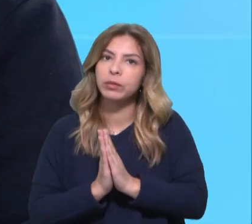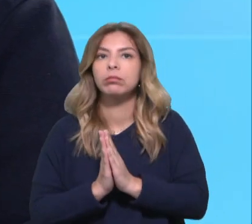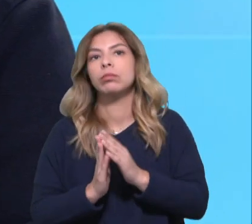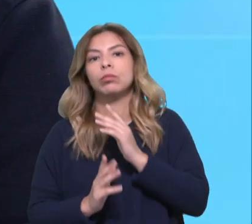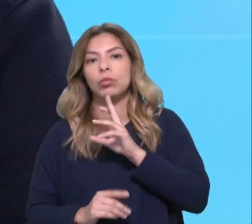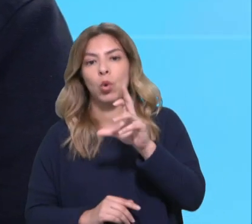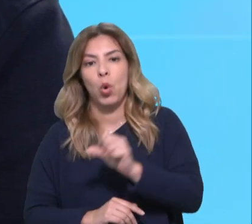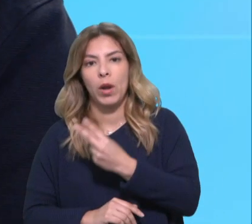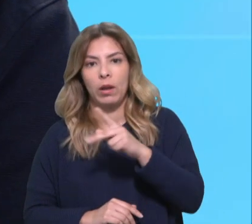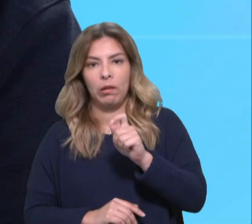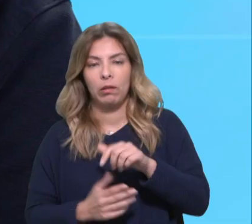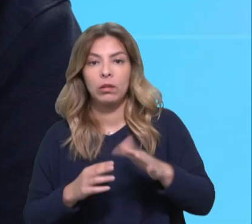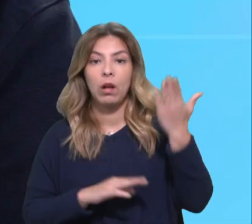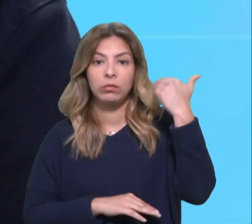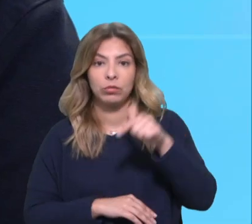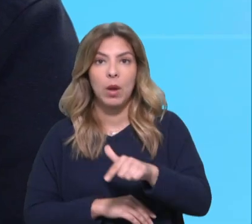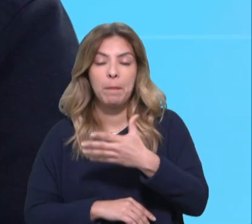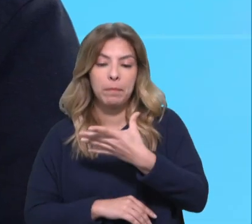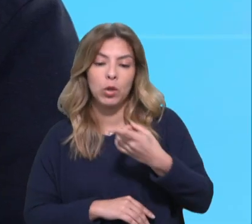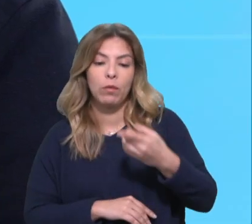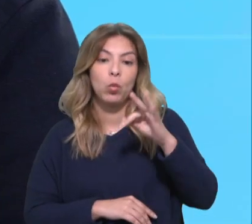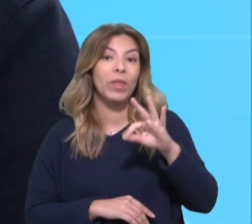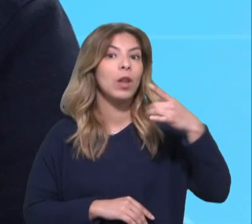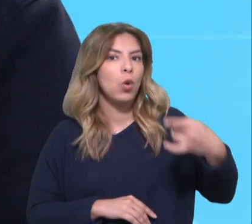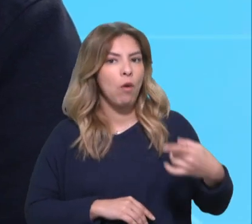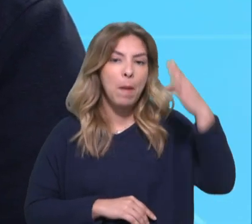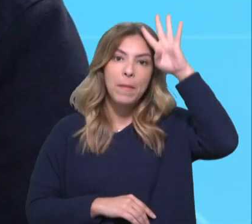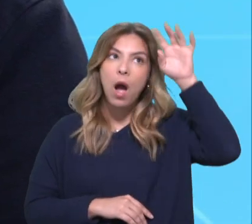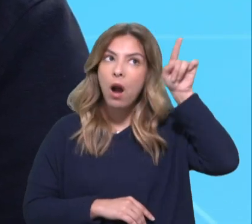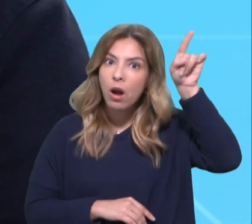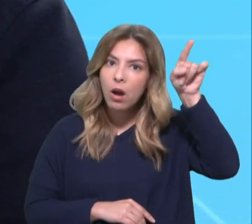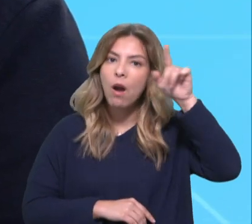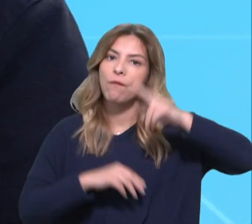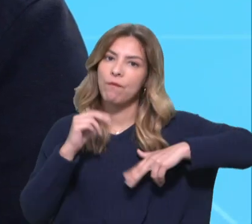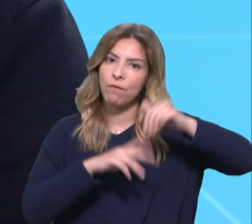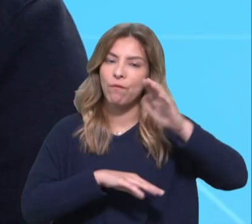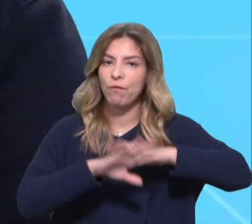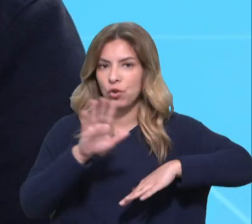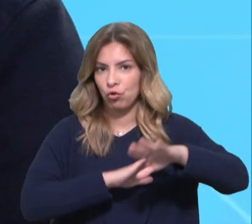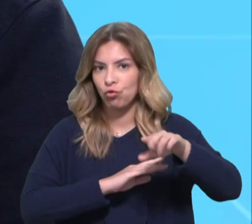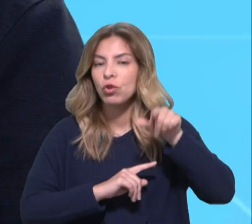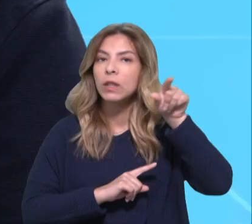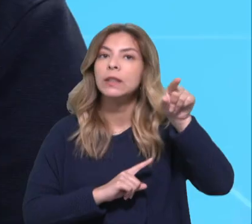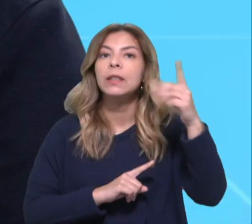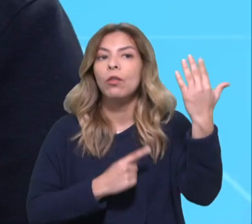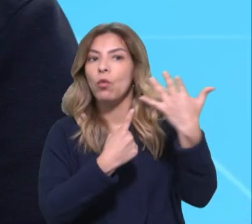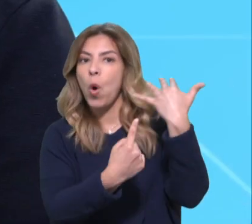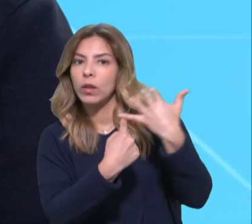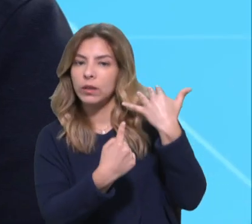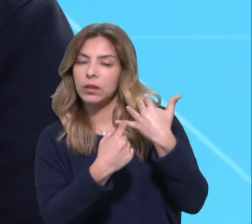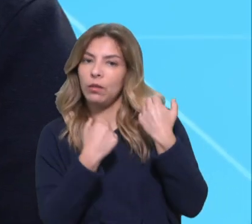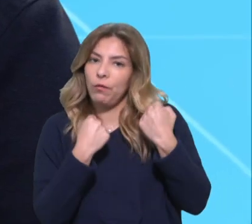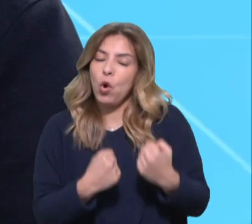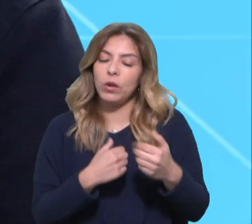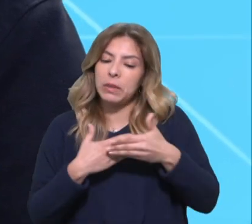que foram feitas em 1849, em Braga. Daí a influência também da Semana